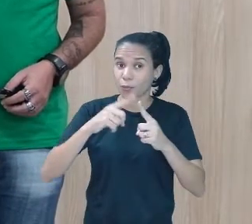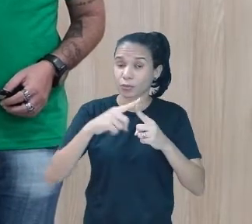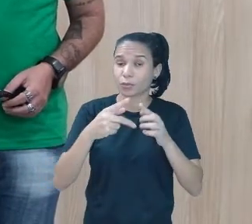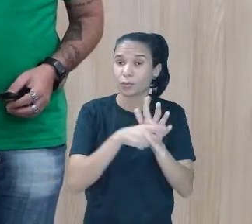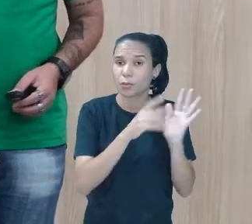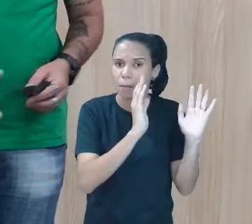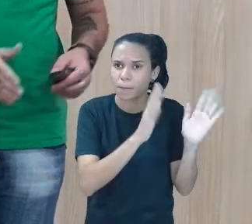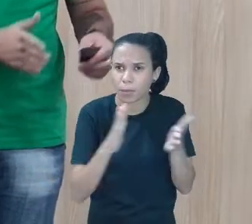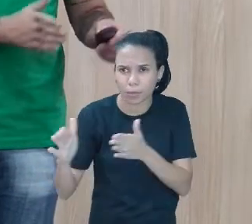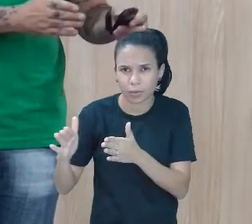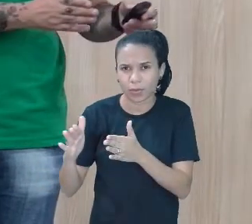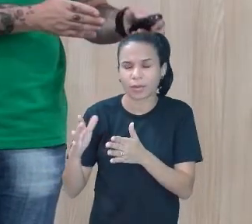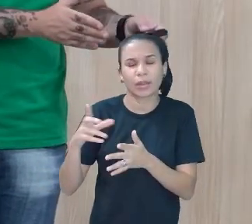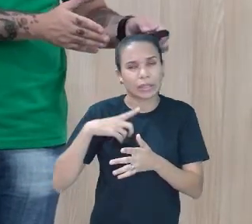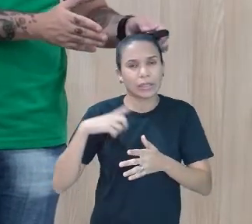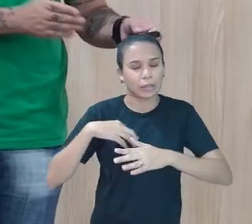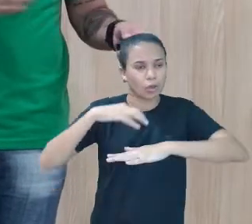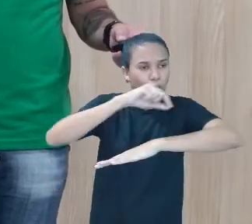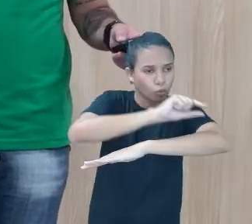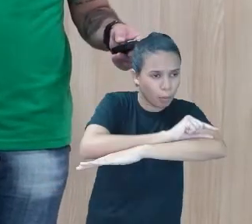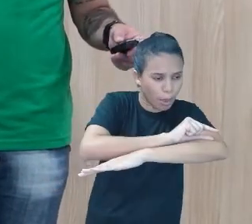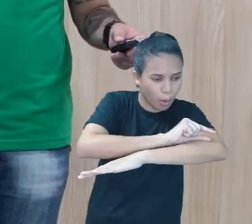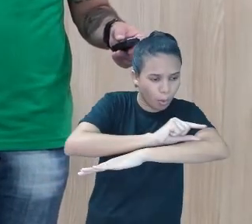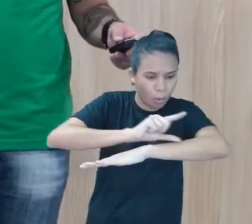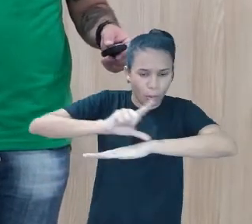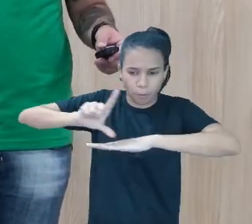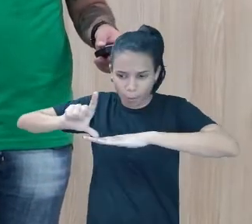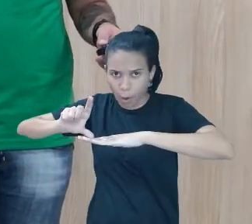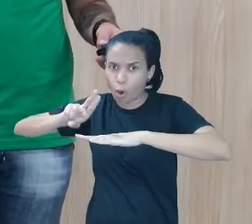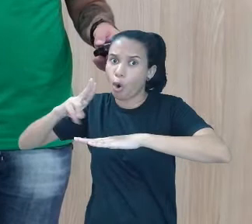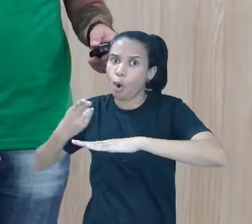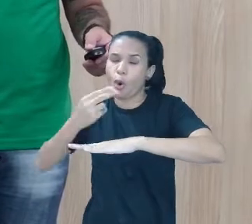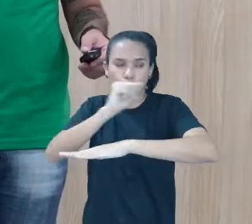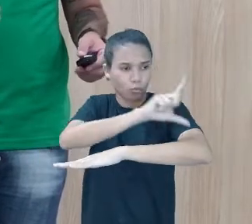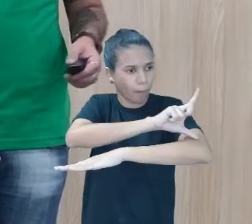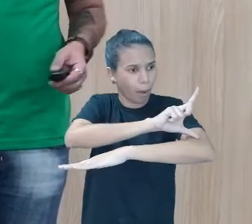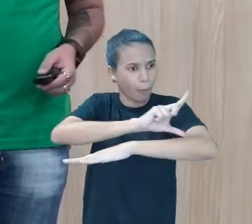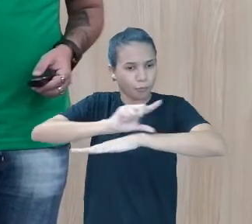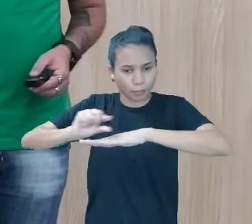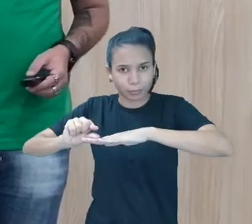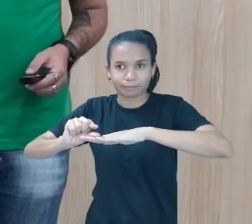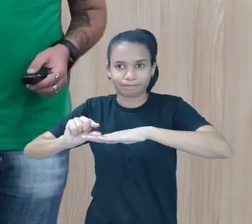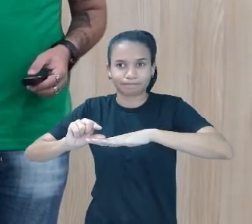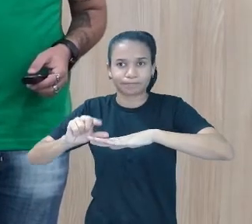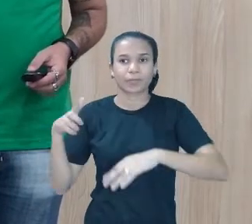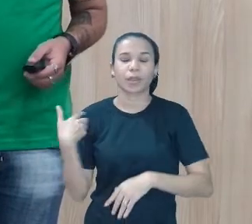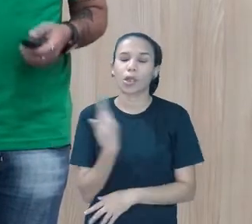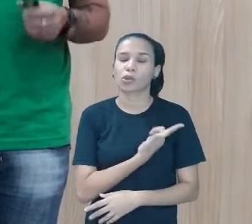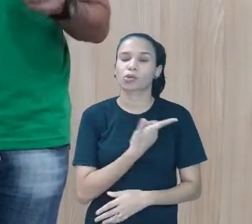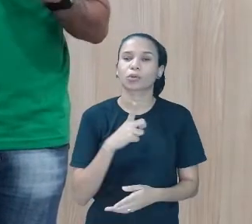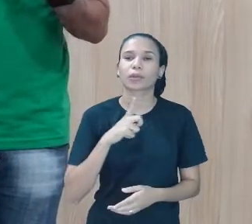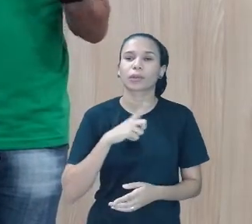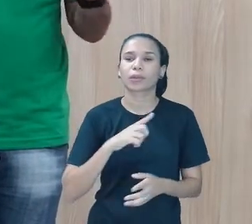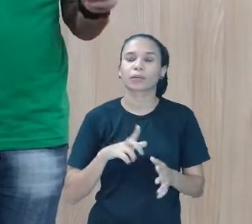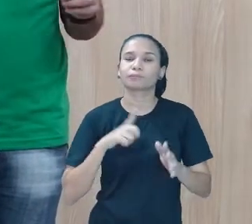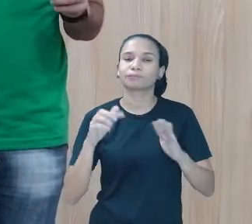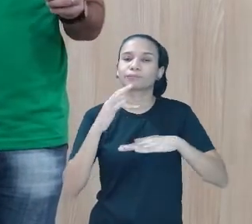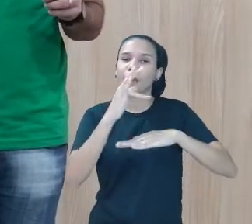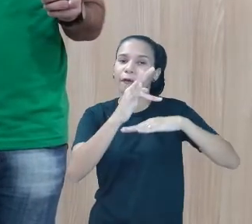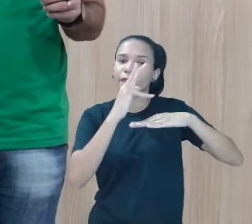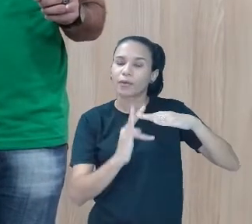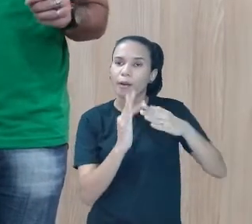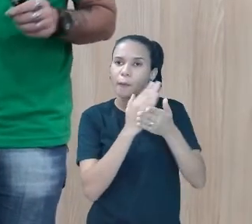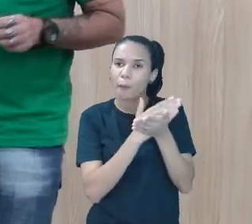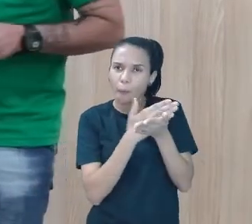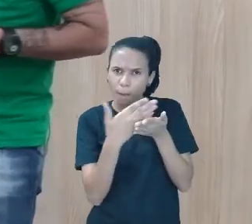a ordem, ou seja, escrever da menor para a maior ou da maior para a menor. Se a gente pegar aquelas frações na sua